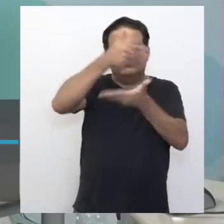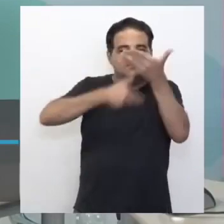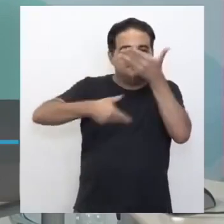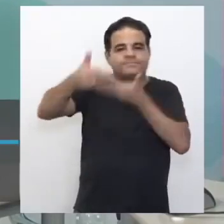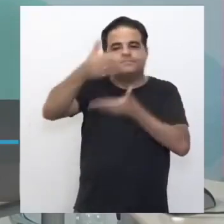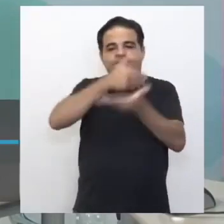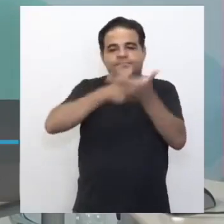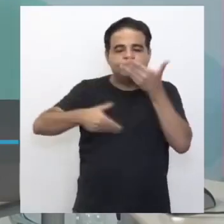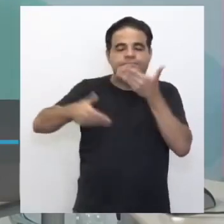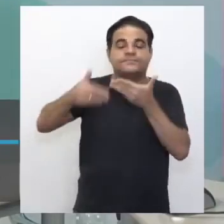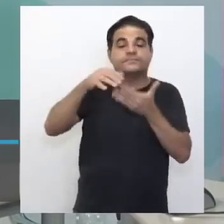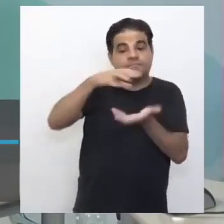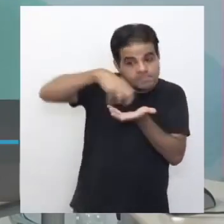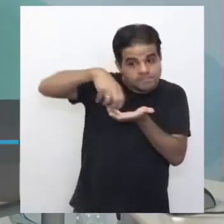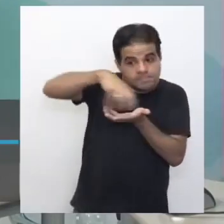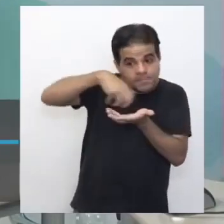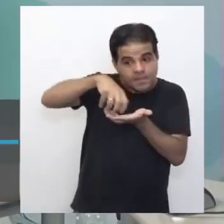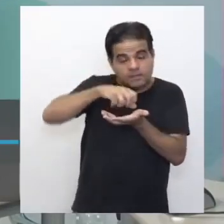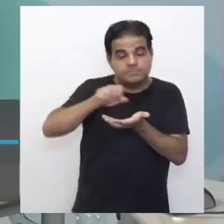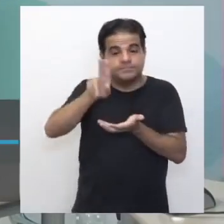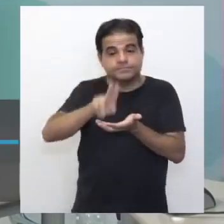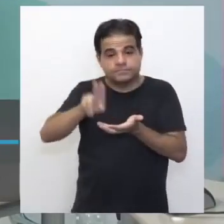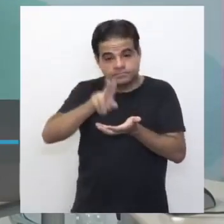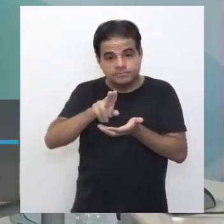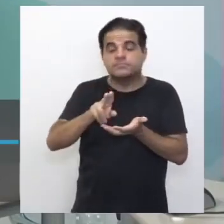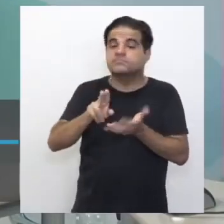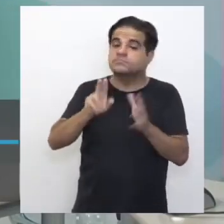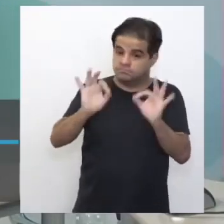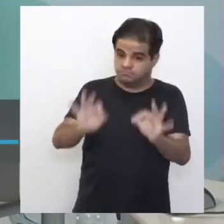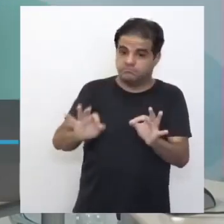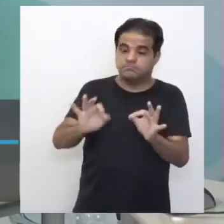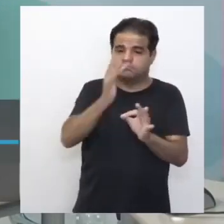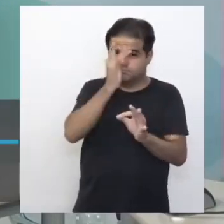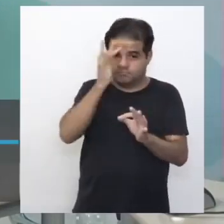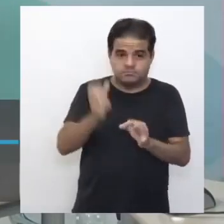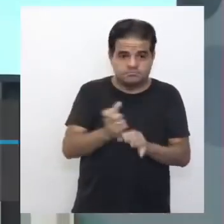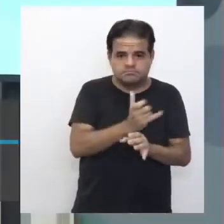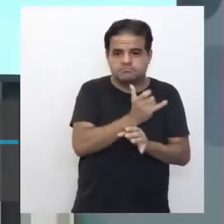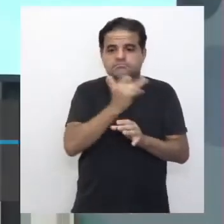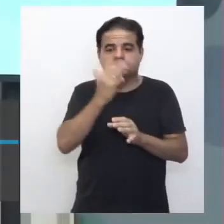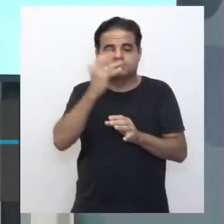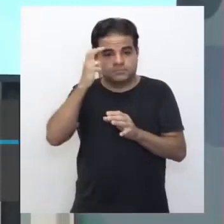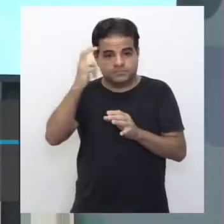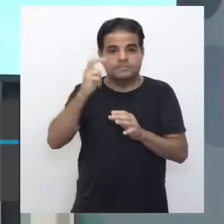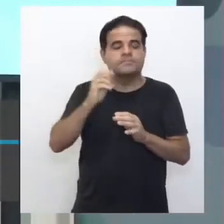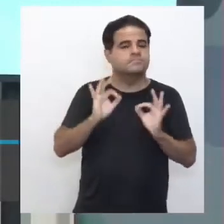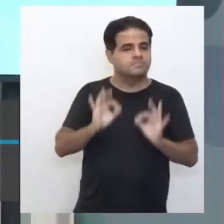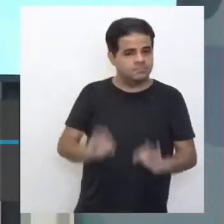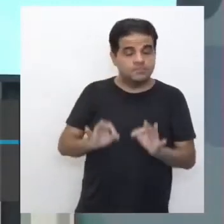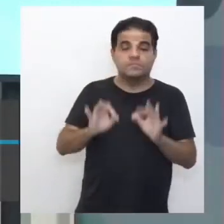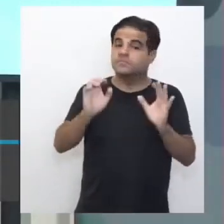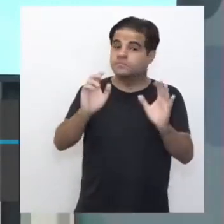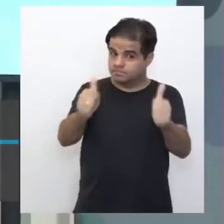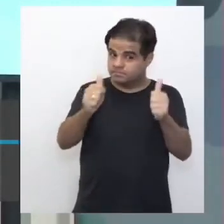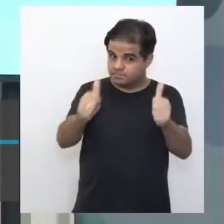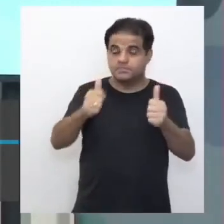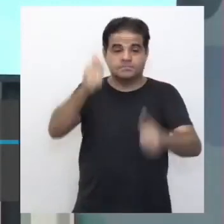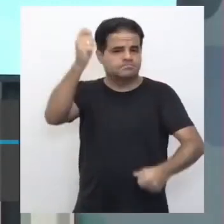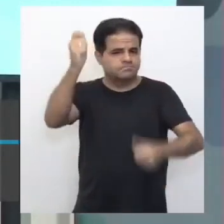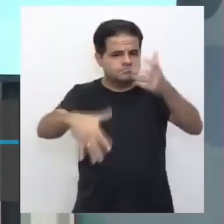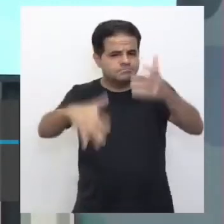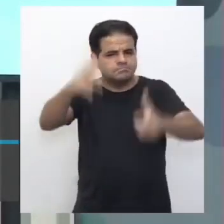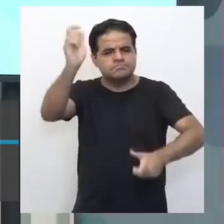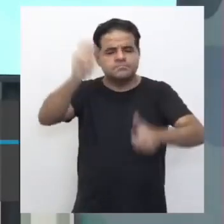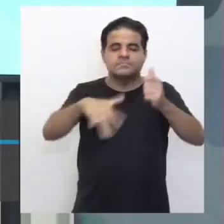local e a área por ela ocupada. A galera inteligente, é isso mesmo, prof? É isso aí, muito bem. Tá? A professora aí expressou muito bem,